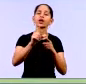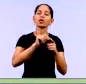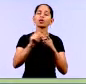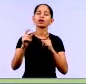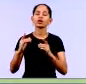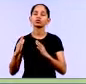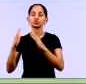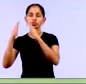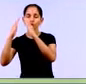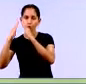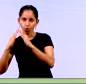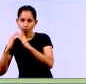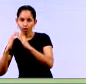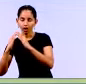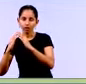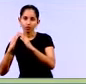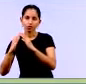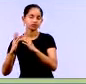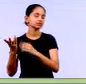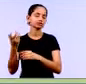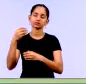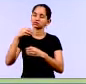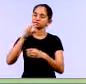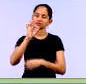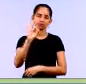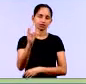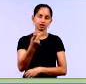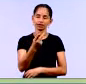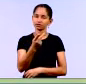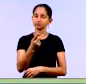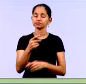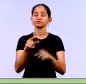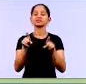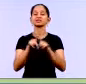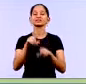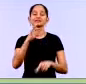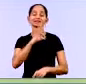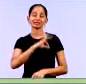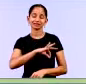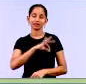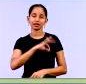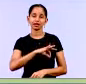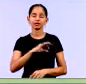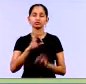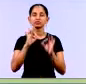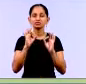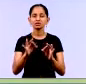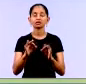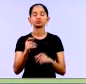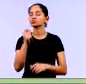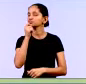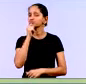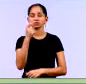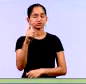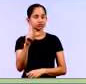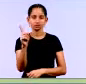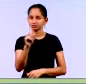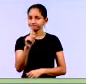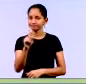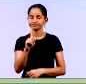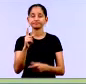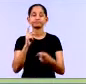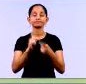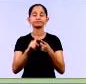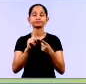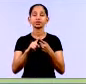isso aqui é uma despesa, então não entra. Salários dos empregados na área comercial, também não entra. Por quê? Porque